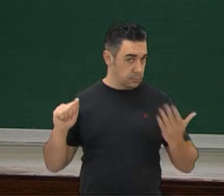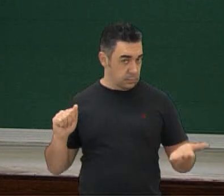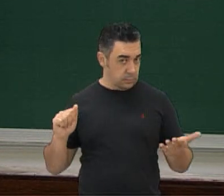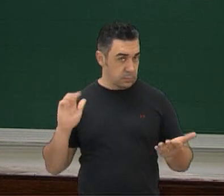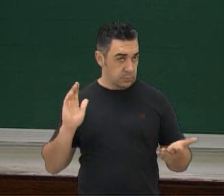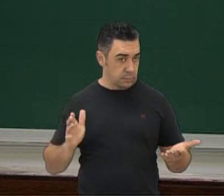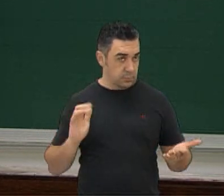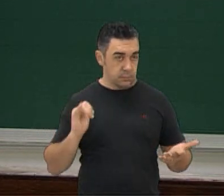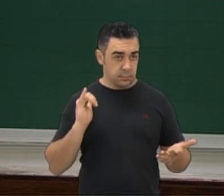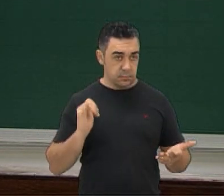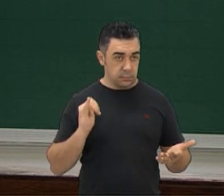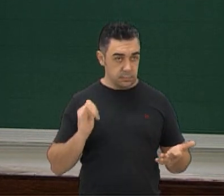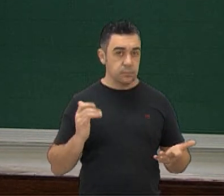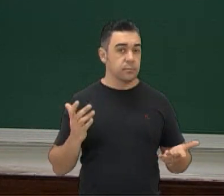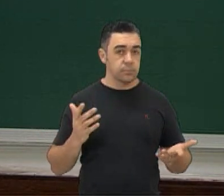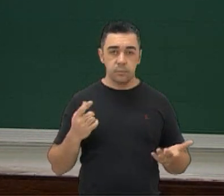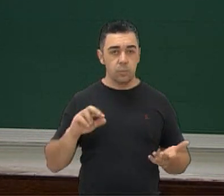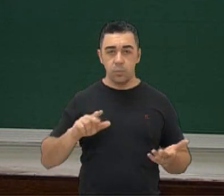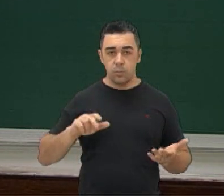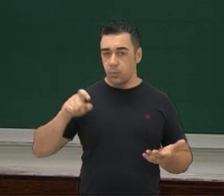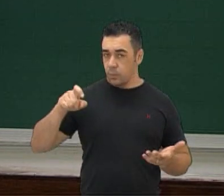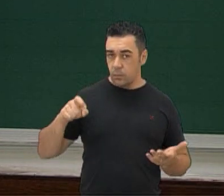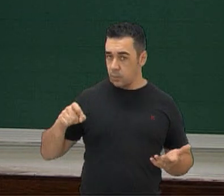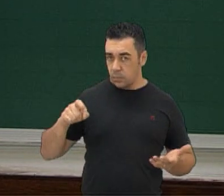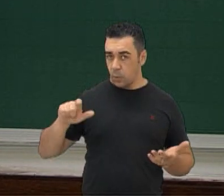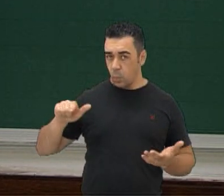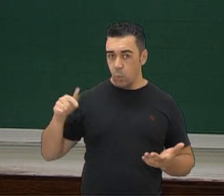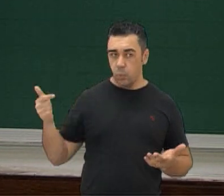Então, ele já não está usando mais a letra X.